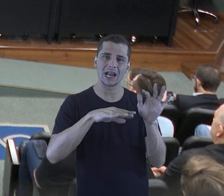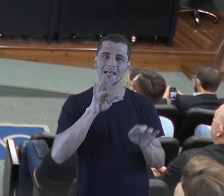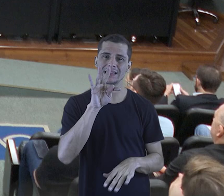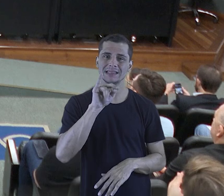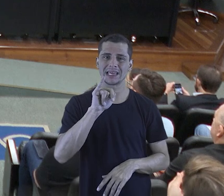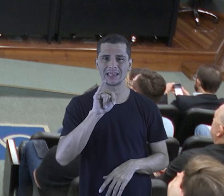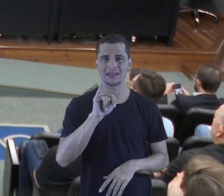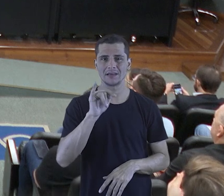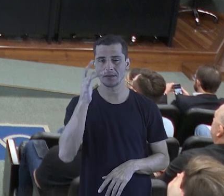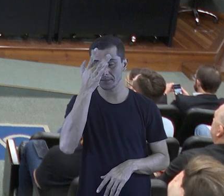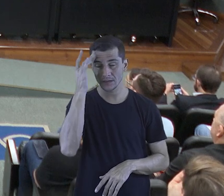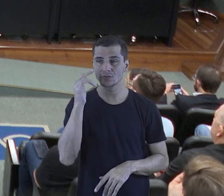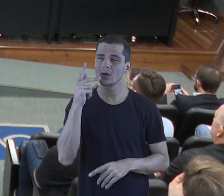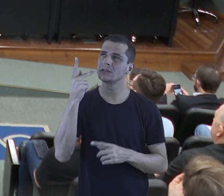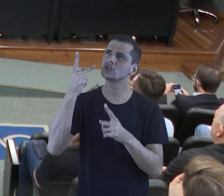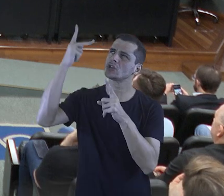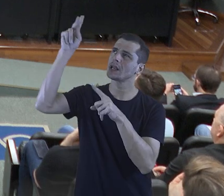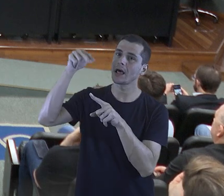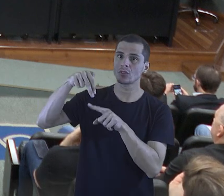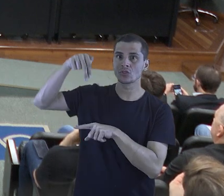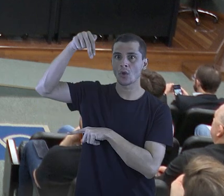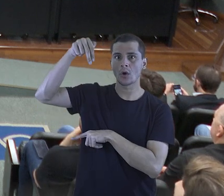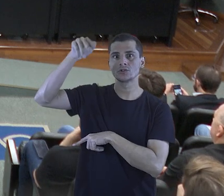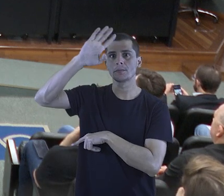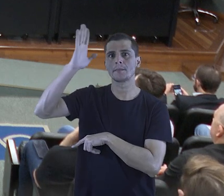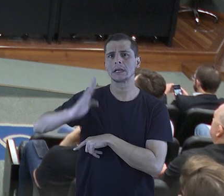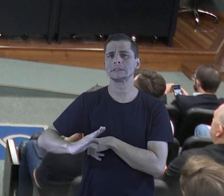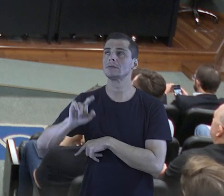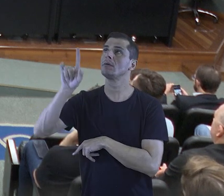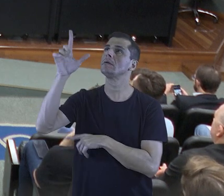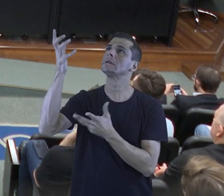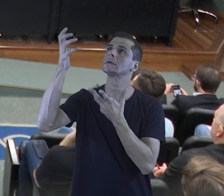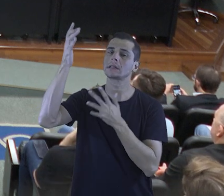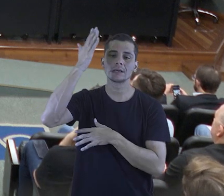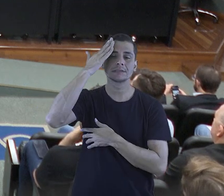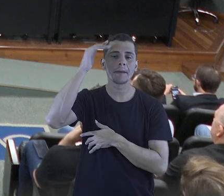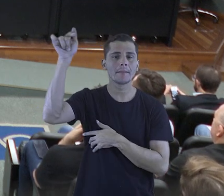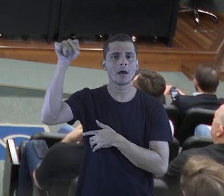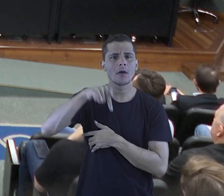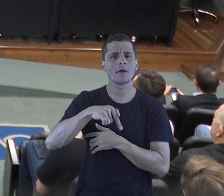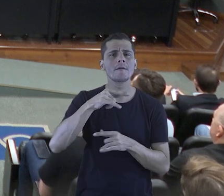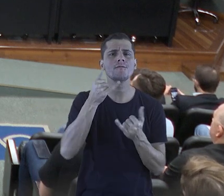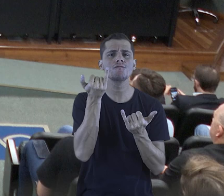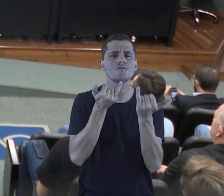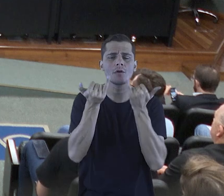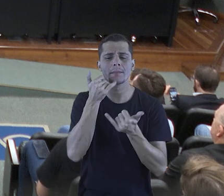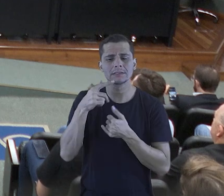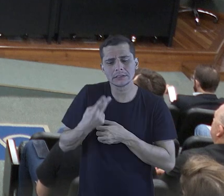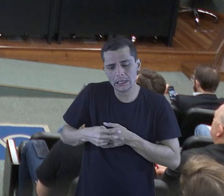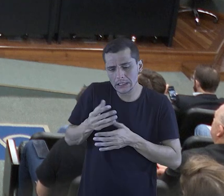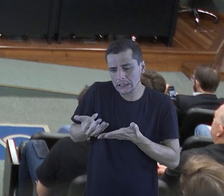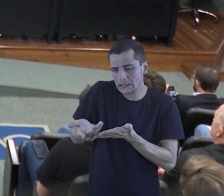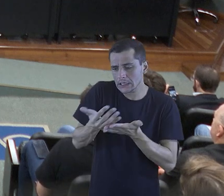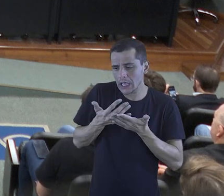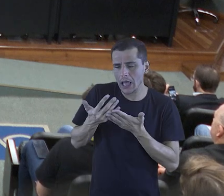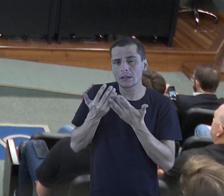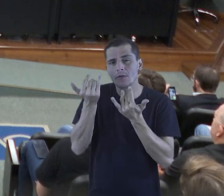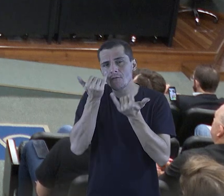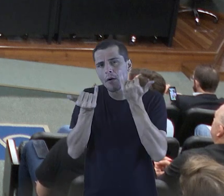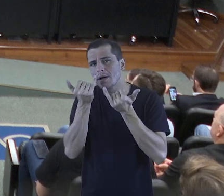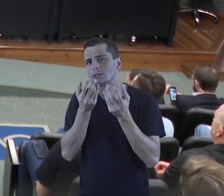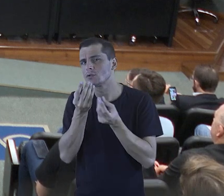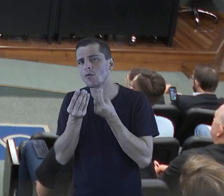e ele quer saber como é que a gente trata esse dado aqui na TI. Esse aqui é o, como é que é armazenado no meu ativo?